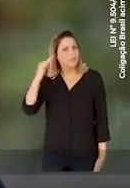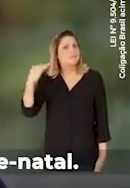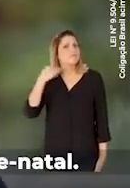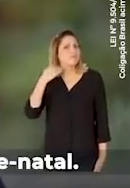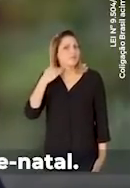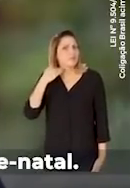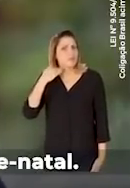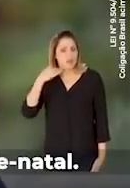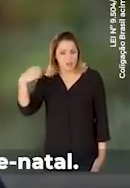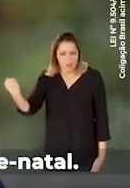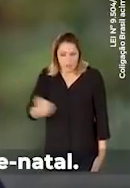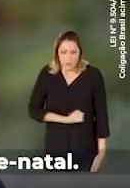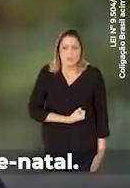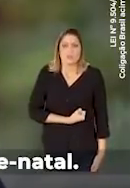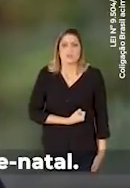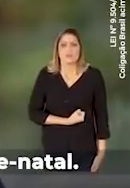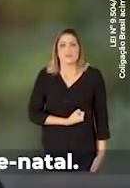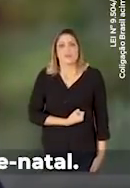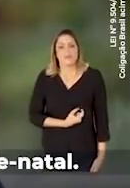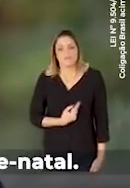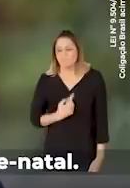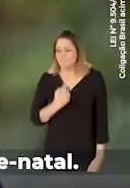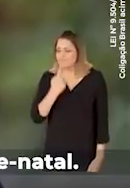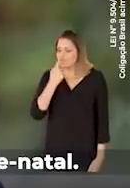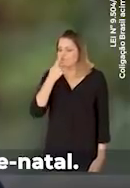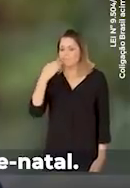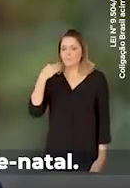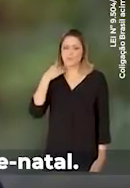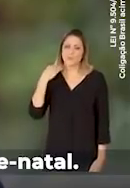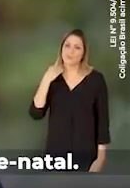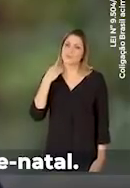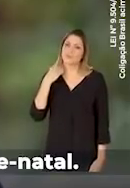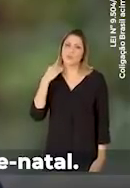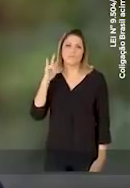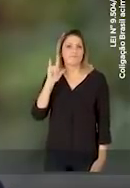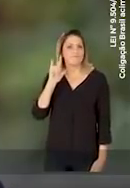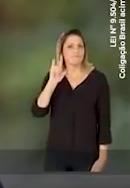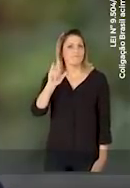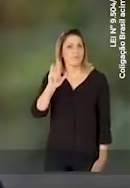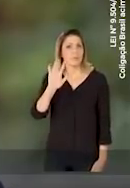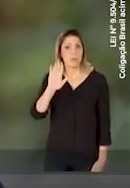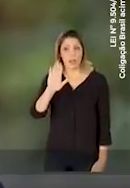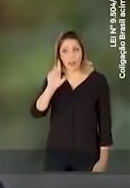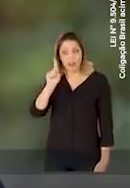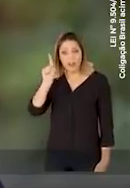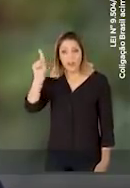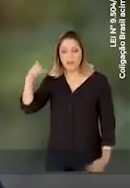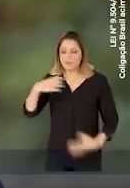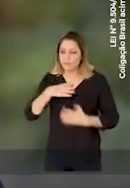Fora, que eu considero Juiz de Fora a minha segunda cidade natal. Lá,